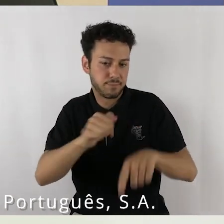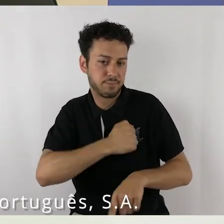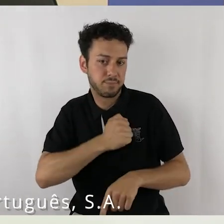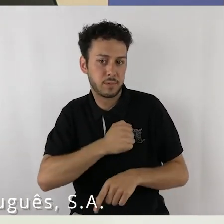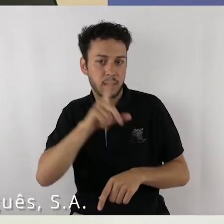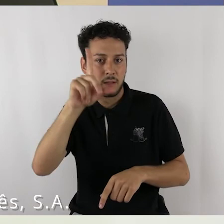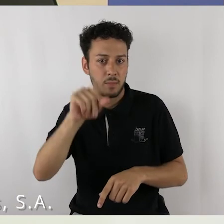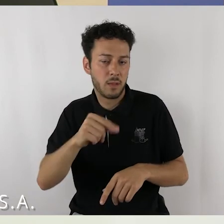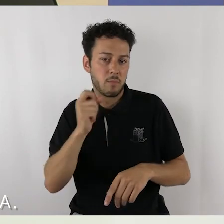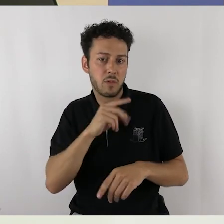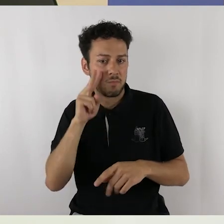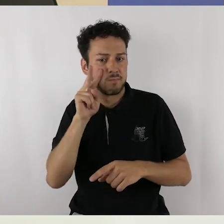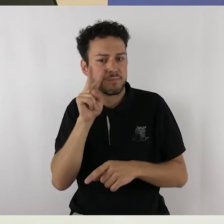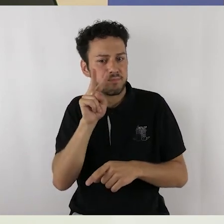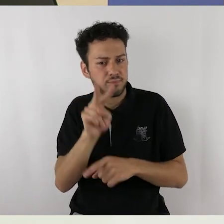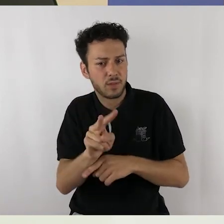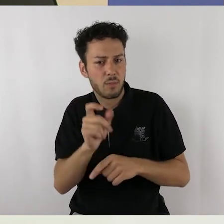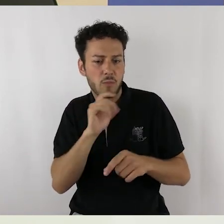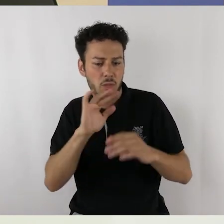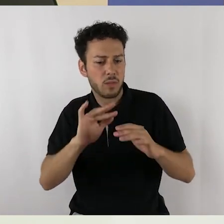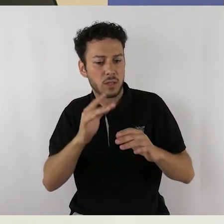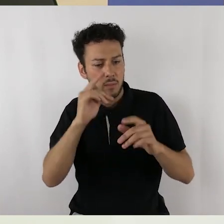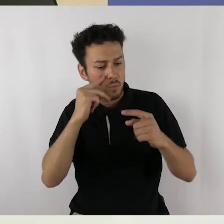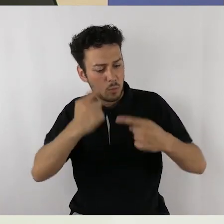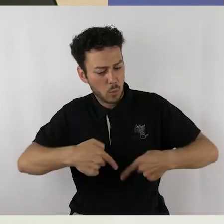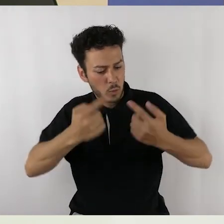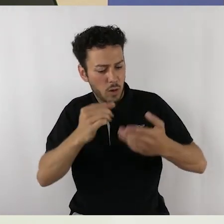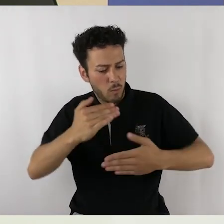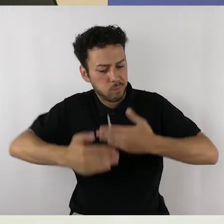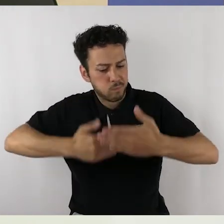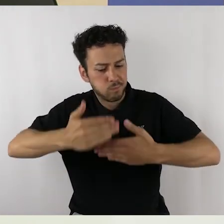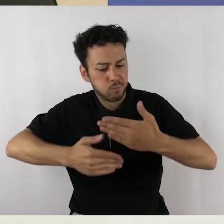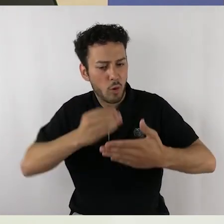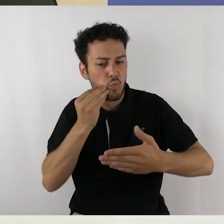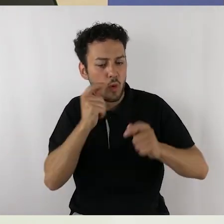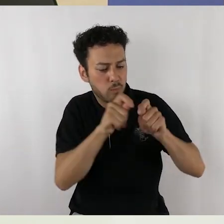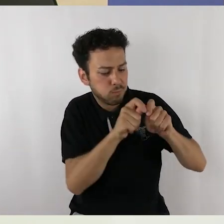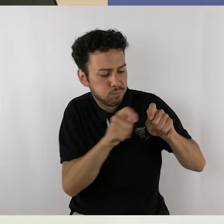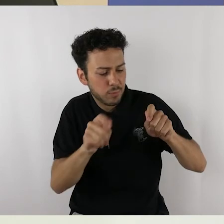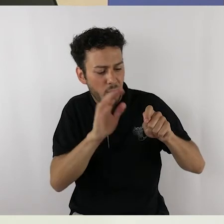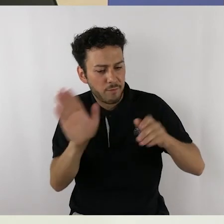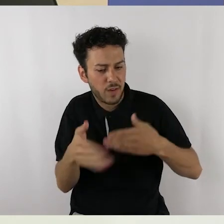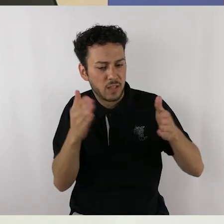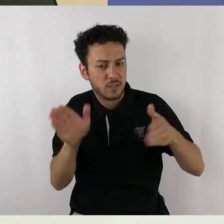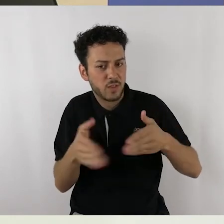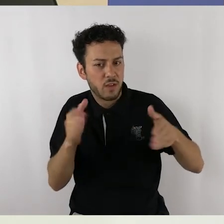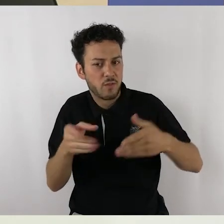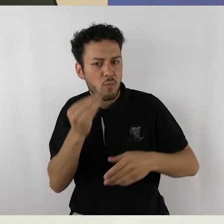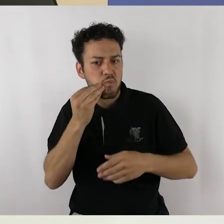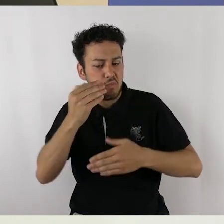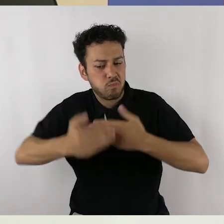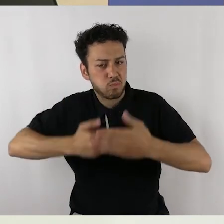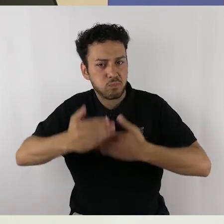e um mapa que nos mostra Digamos que o processo em si as várias fases